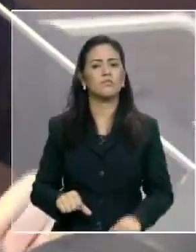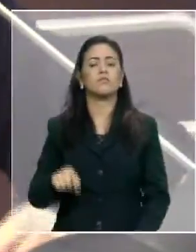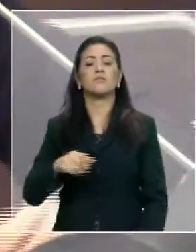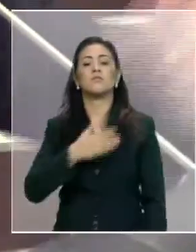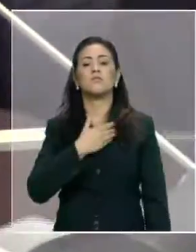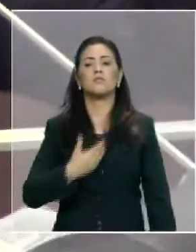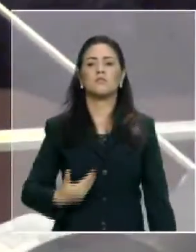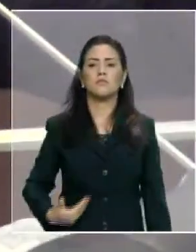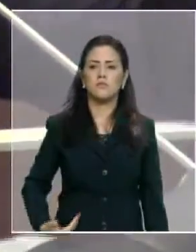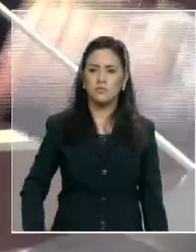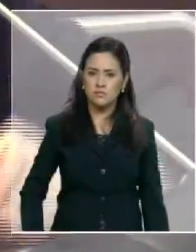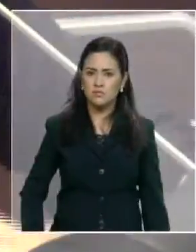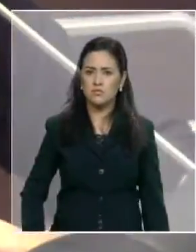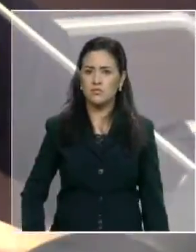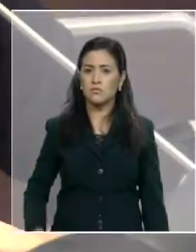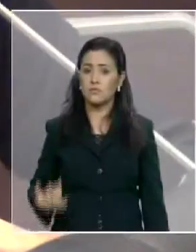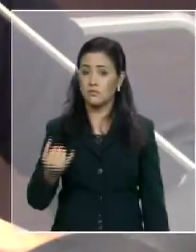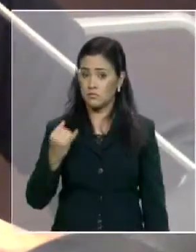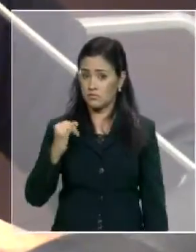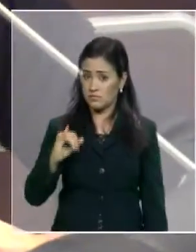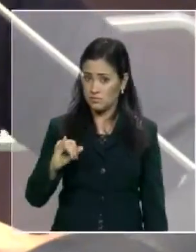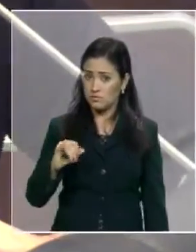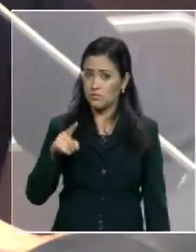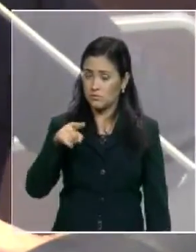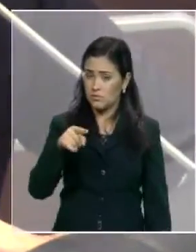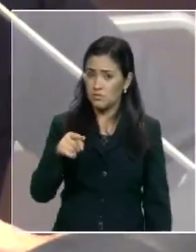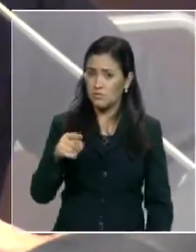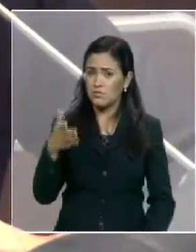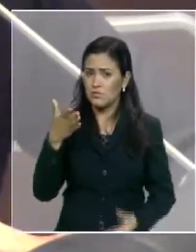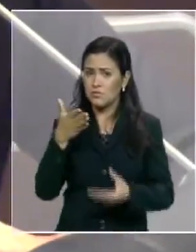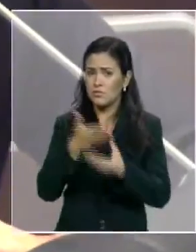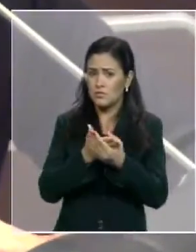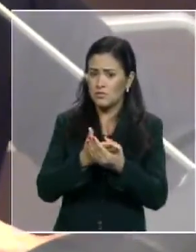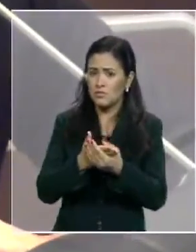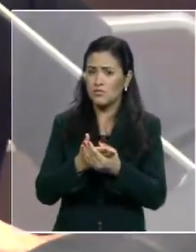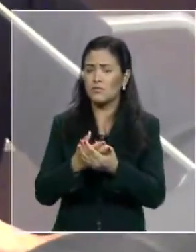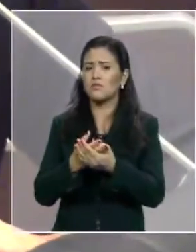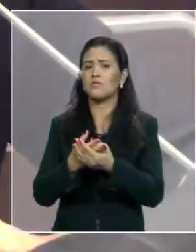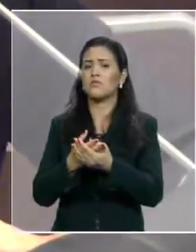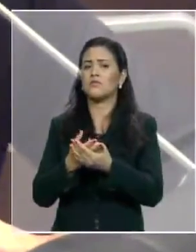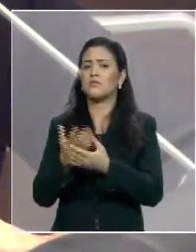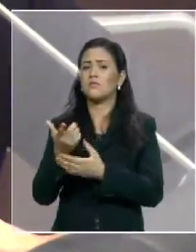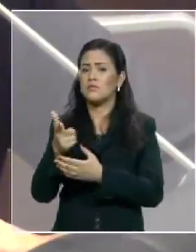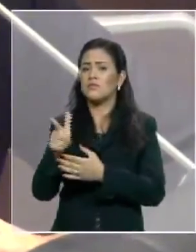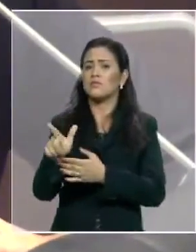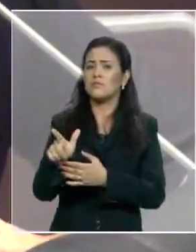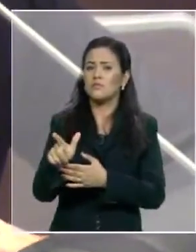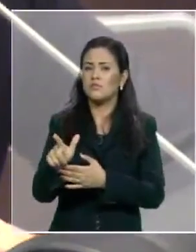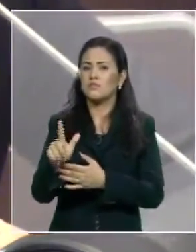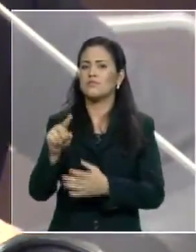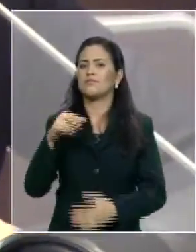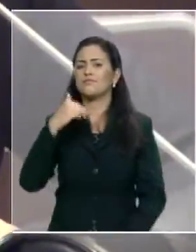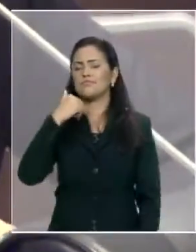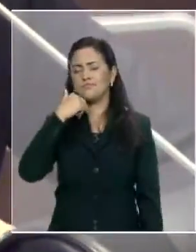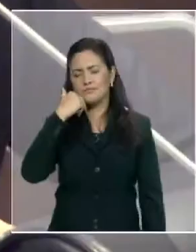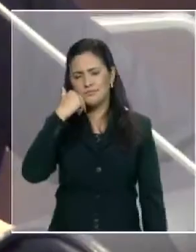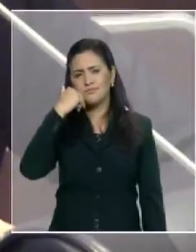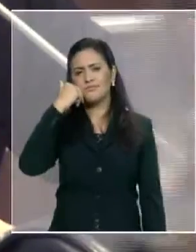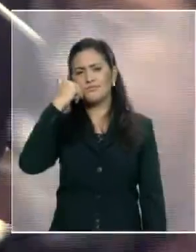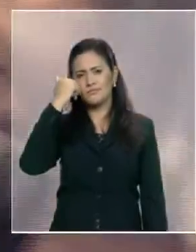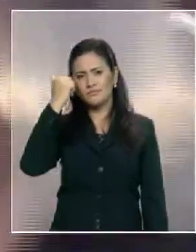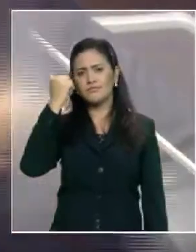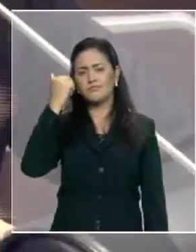governo, e se esse governo recorrer, se esse governo recorrer, vai ser vergonhoso,